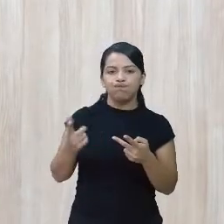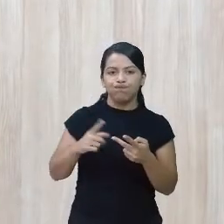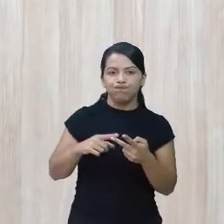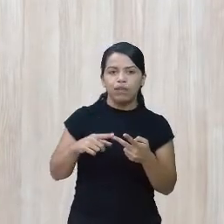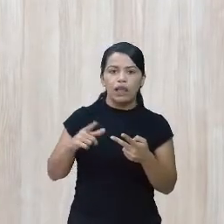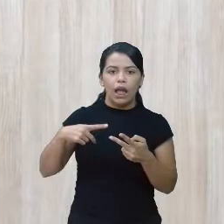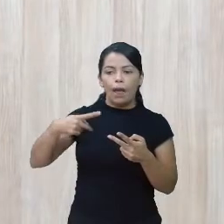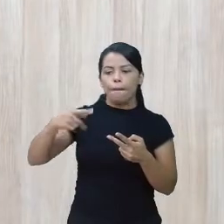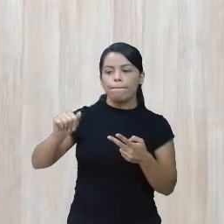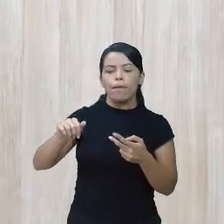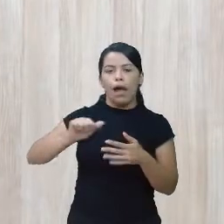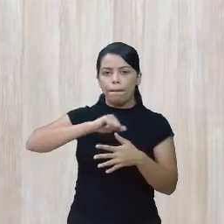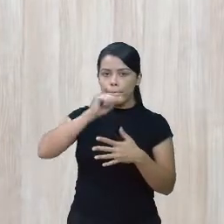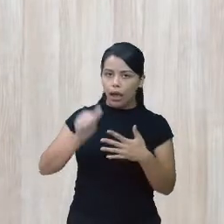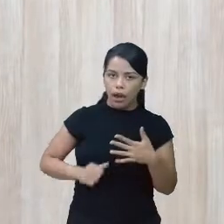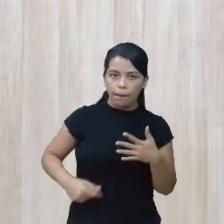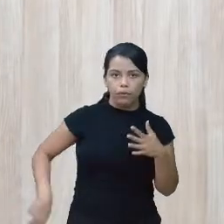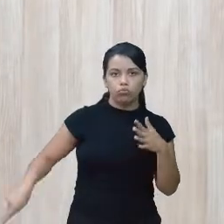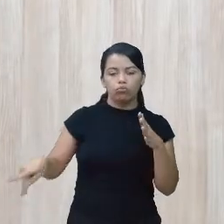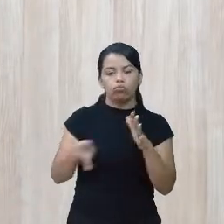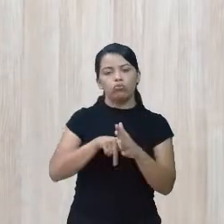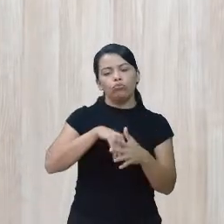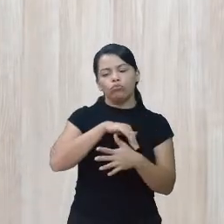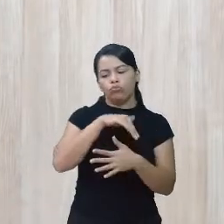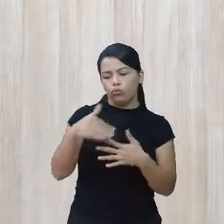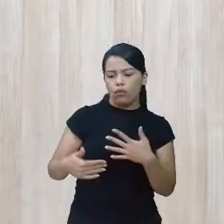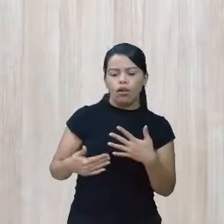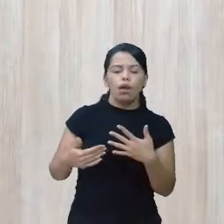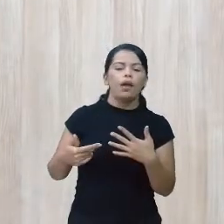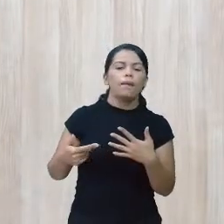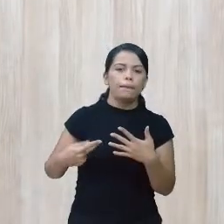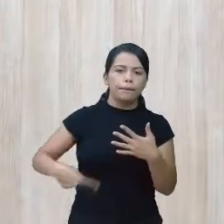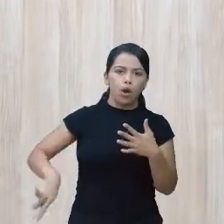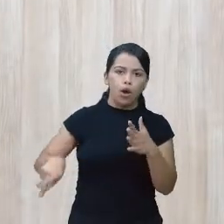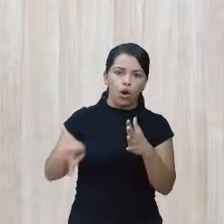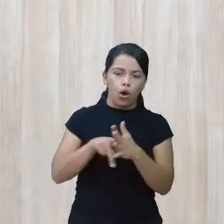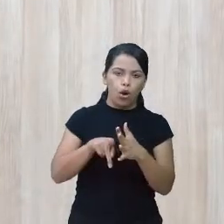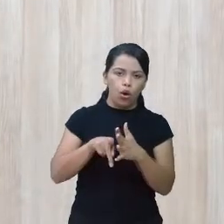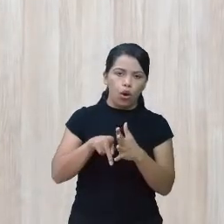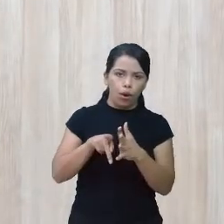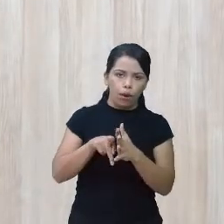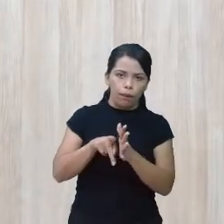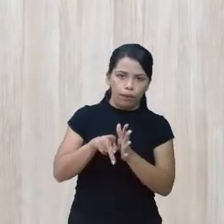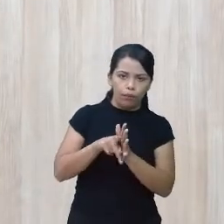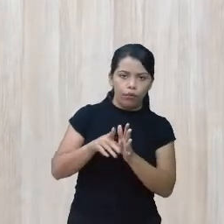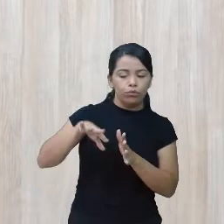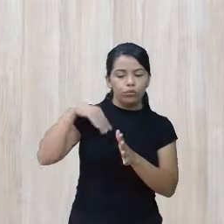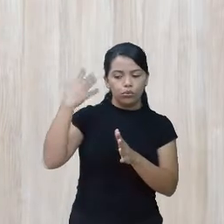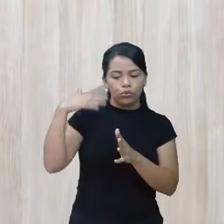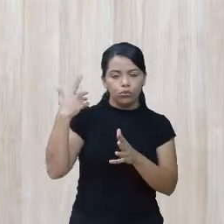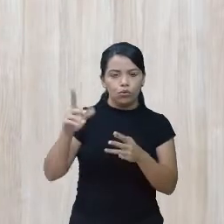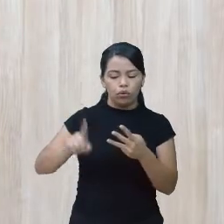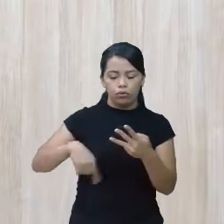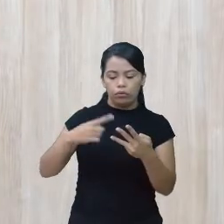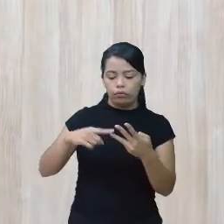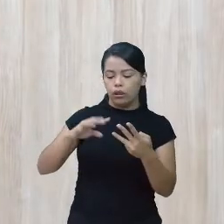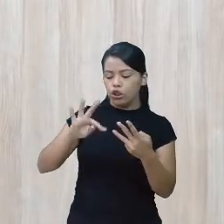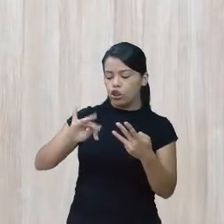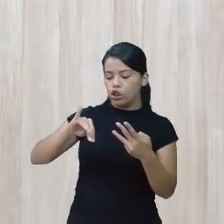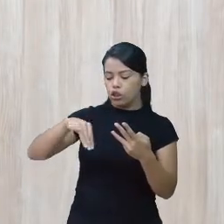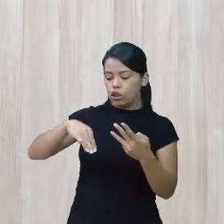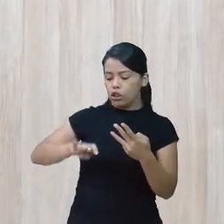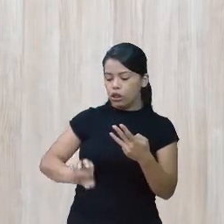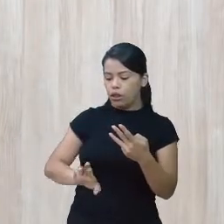esse nome, parâmetros do som, ou propriedades sonoras, ok? Temos o timbre. O timbre é aquela